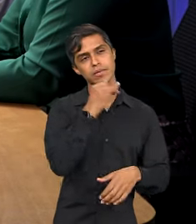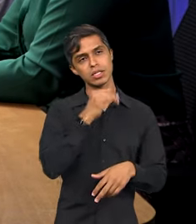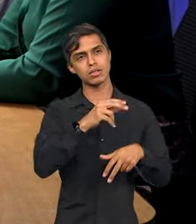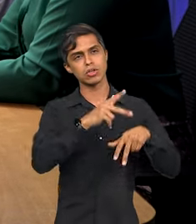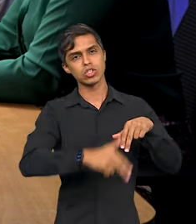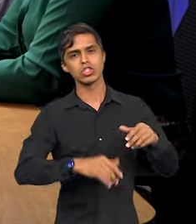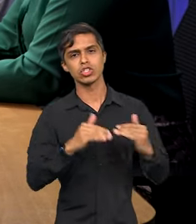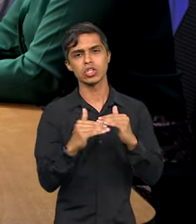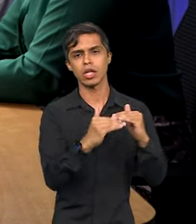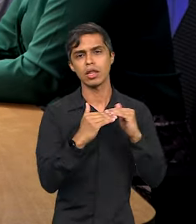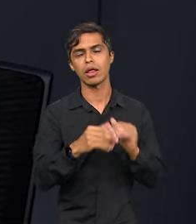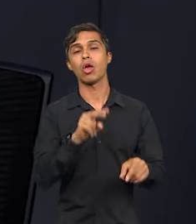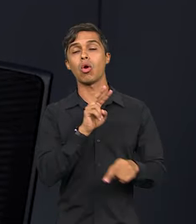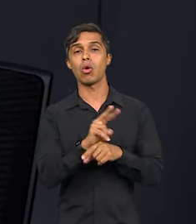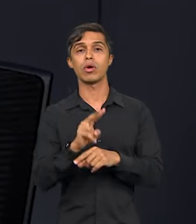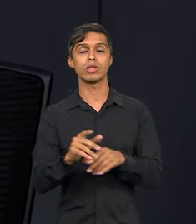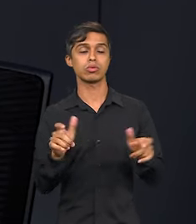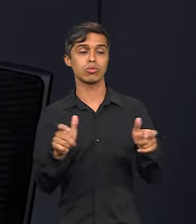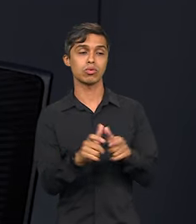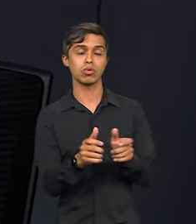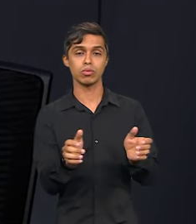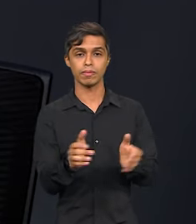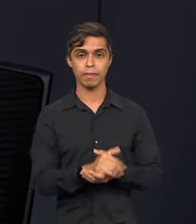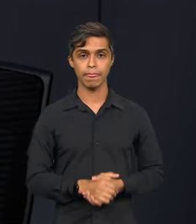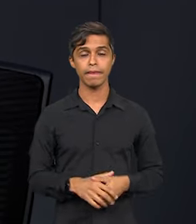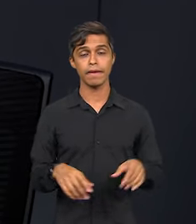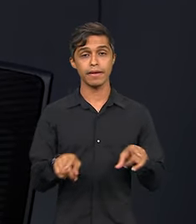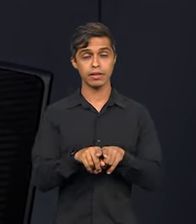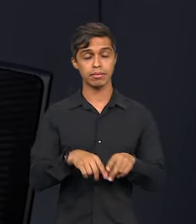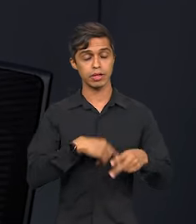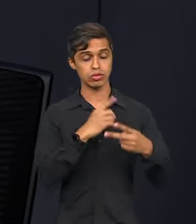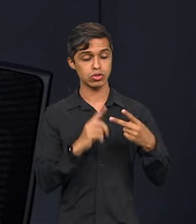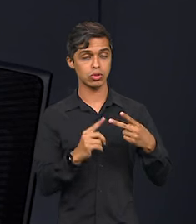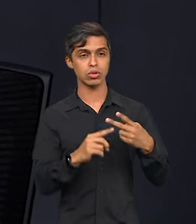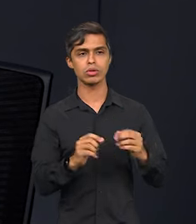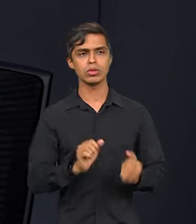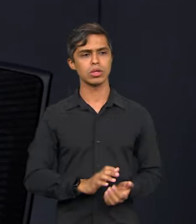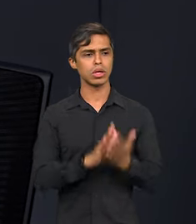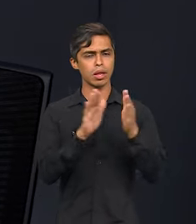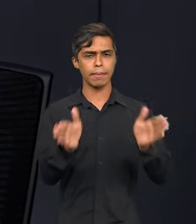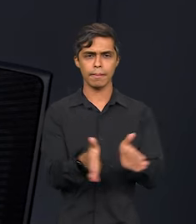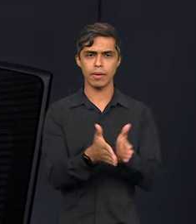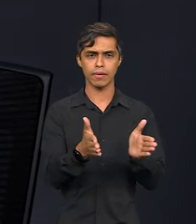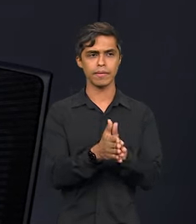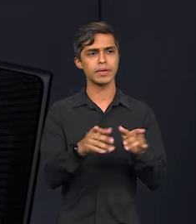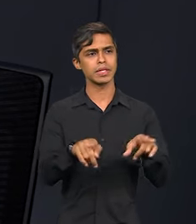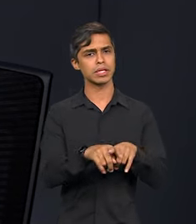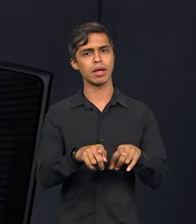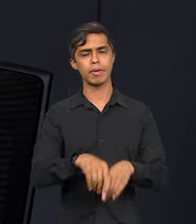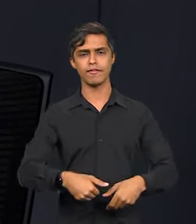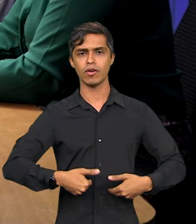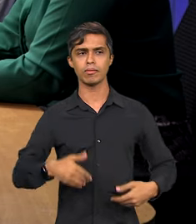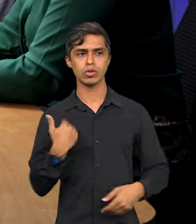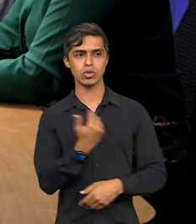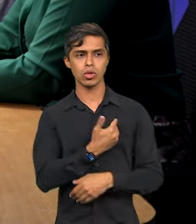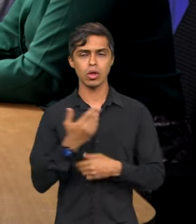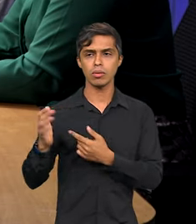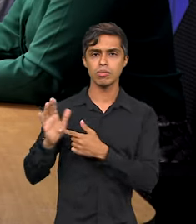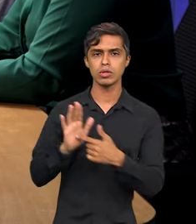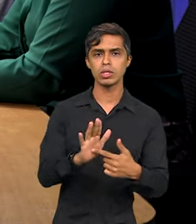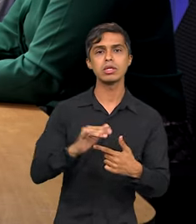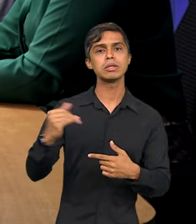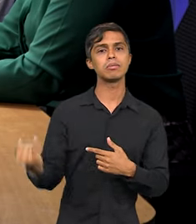gênero e cuidado com as minorias e o segundo é o combate à pobreza e à fome onde a gente traz a